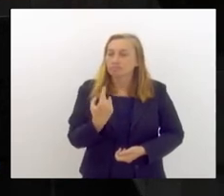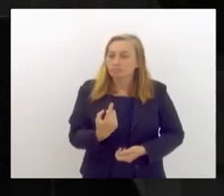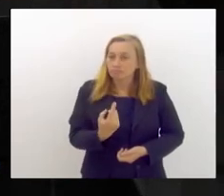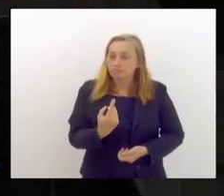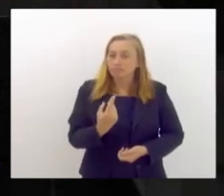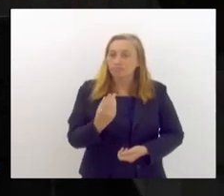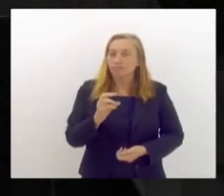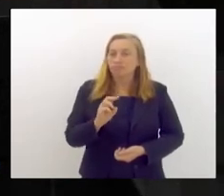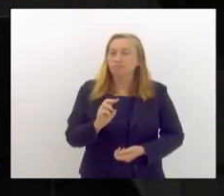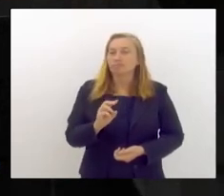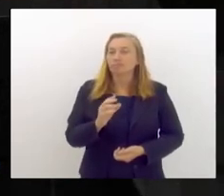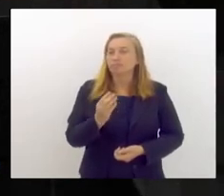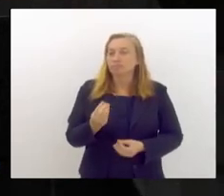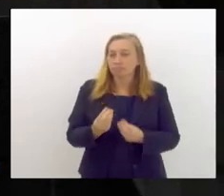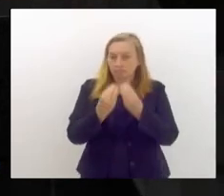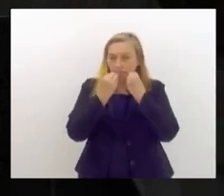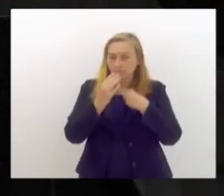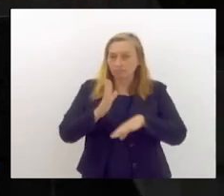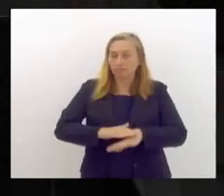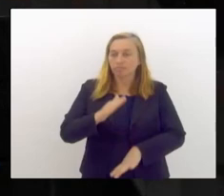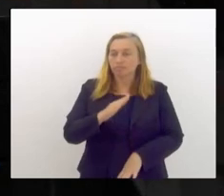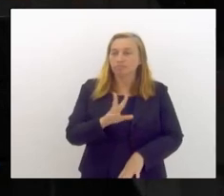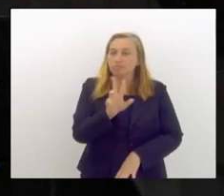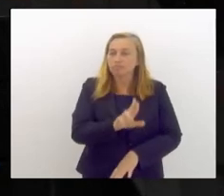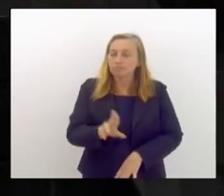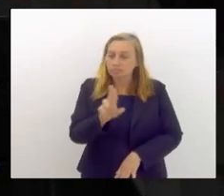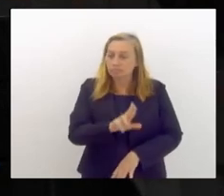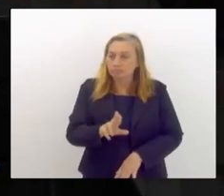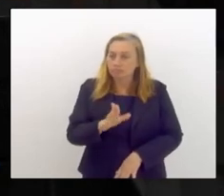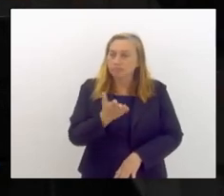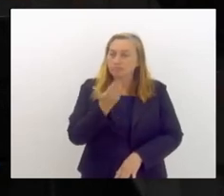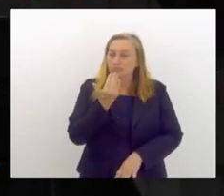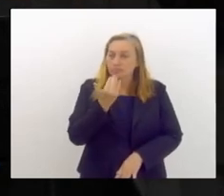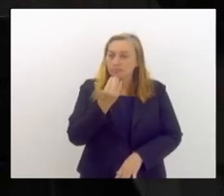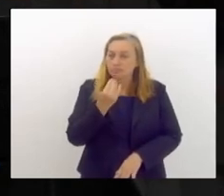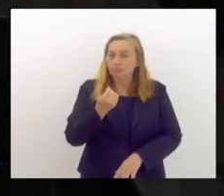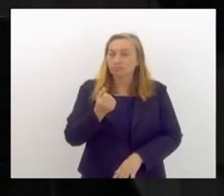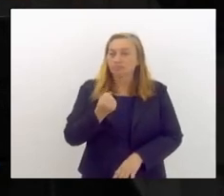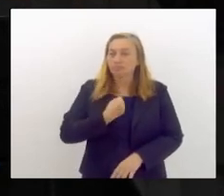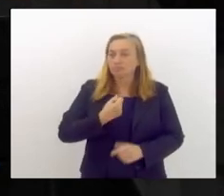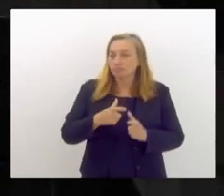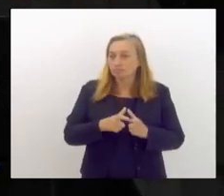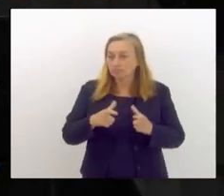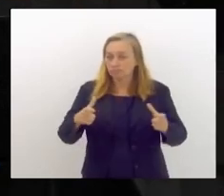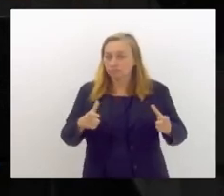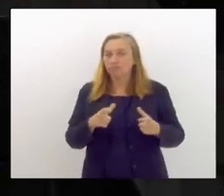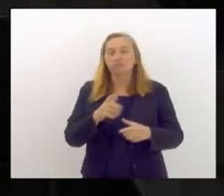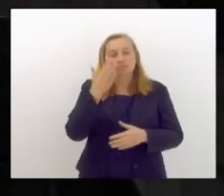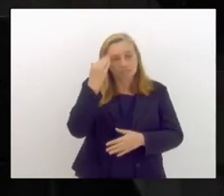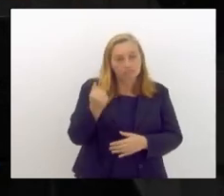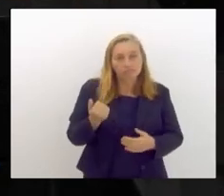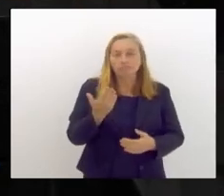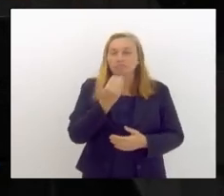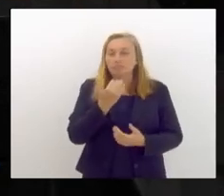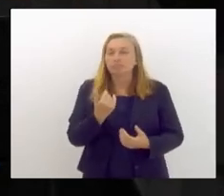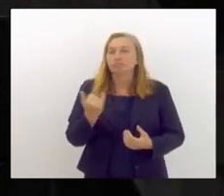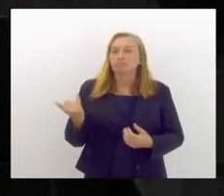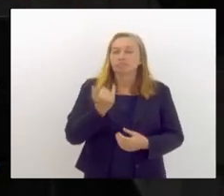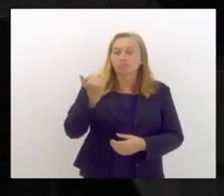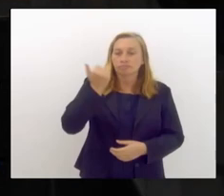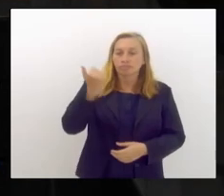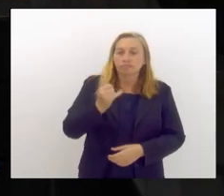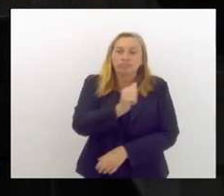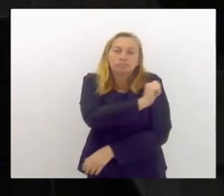consumo de merenda aumentou e a gente sabe o quanto a merenda, o quanto a alimentação é necessária e importante para esses